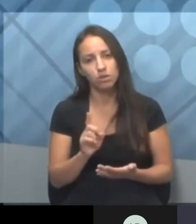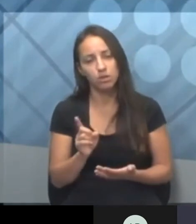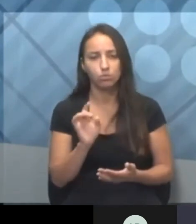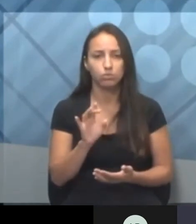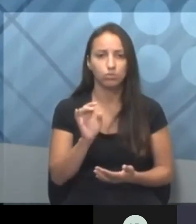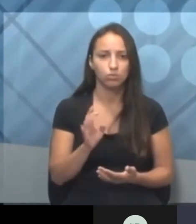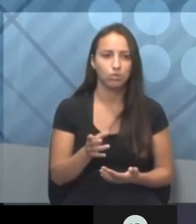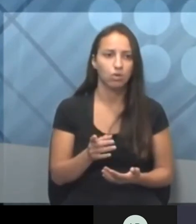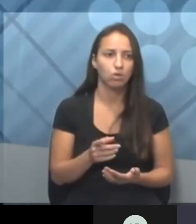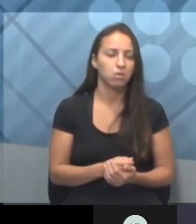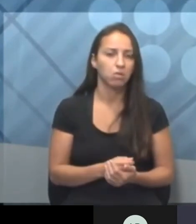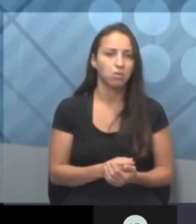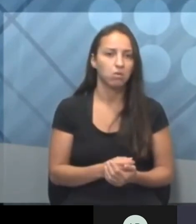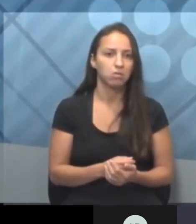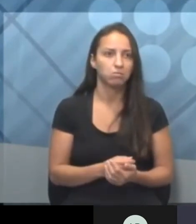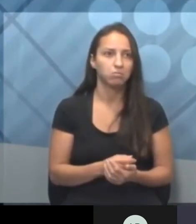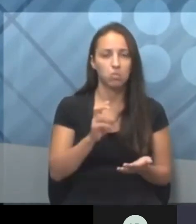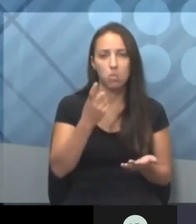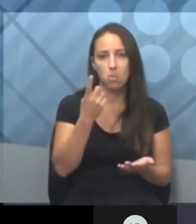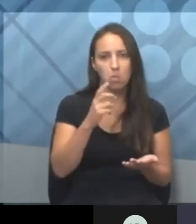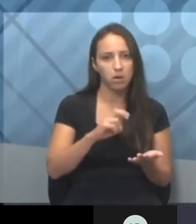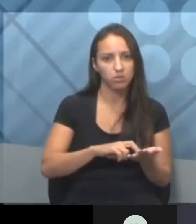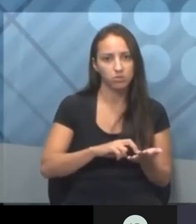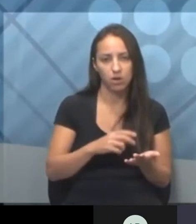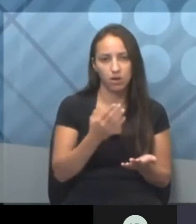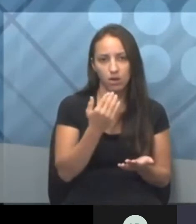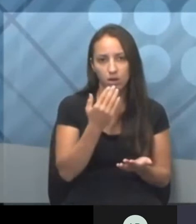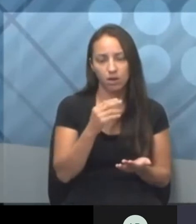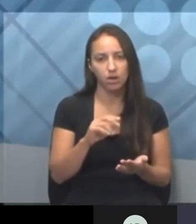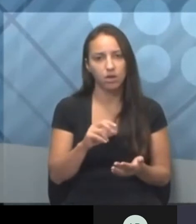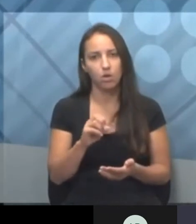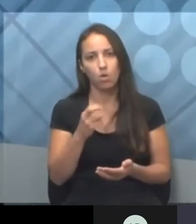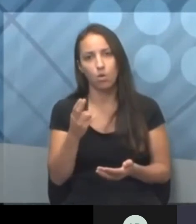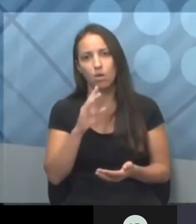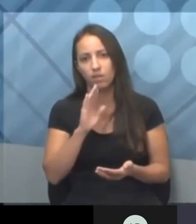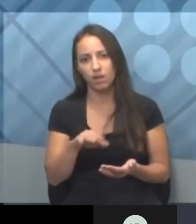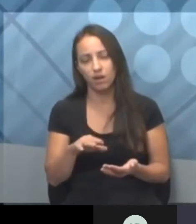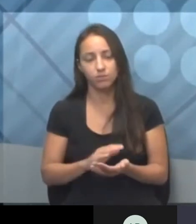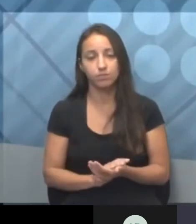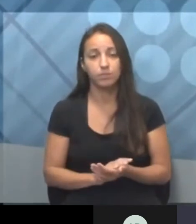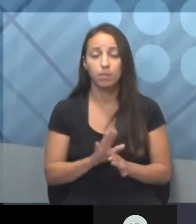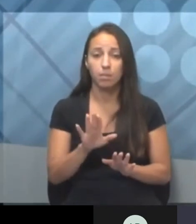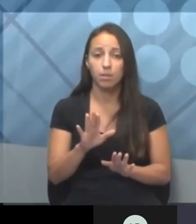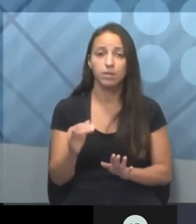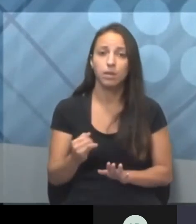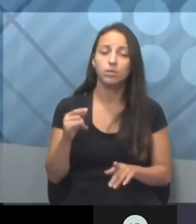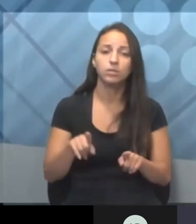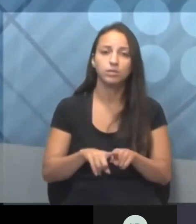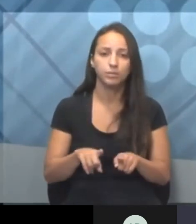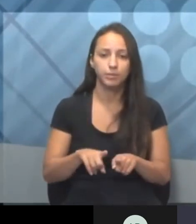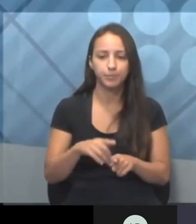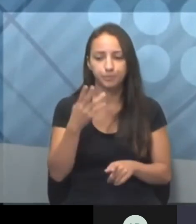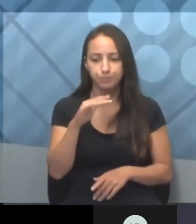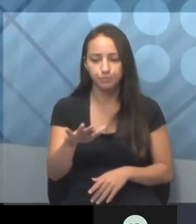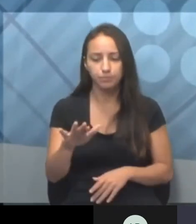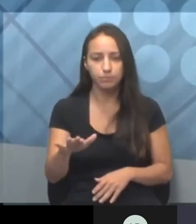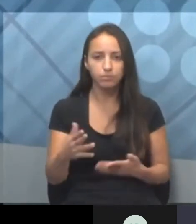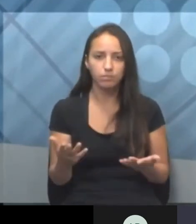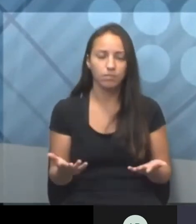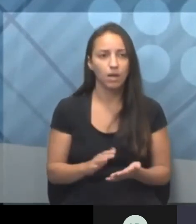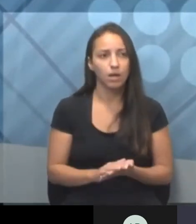um dos períodos, da manhã ou da tarde, mas que também são muito importantes para as crianças, porque, supondo que, ela não